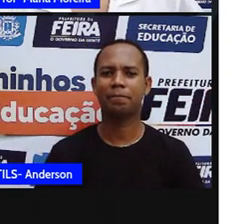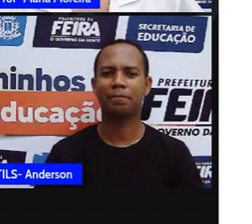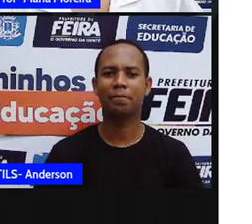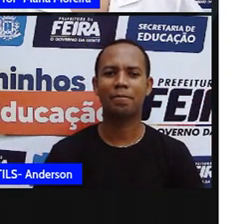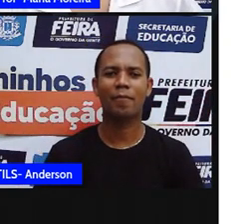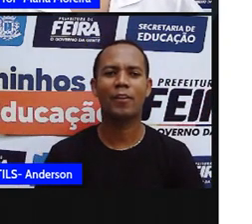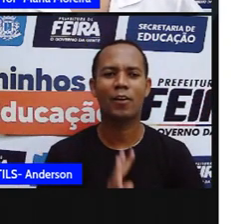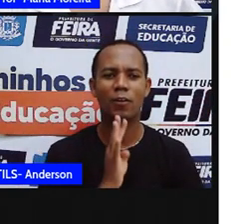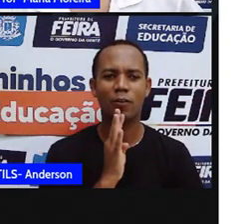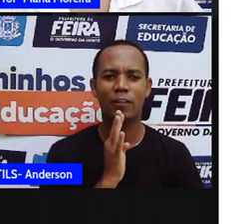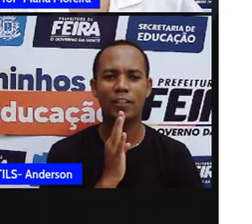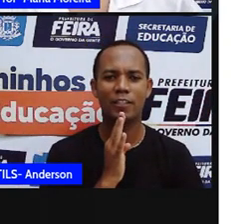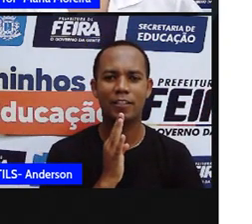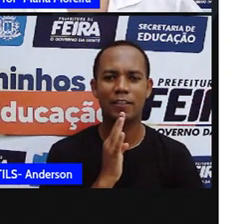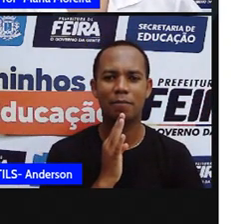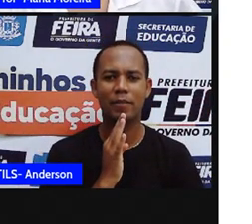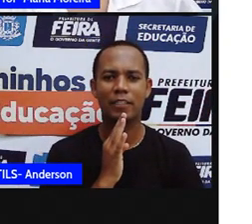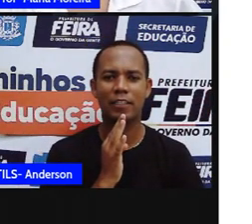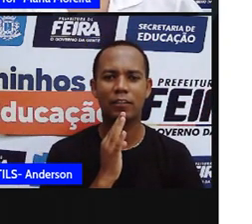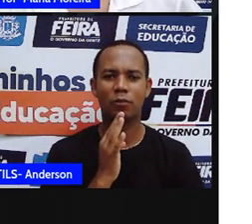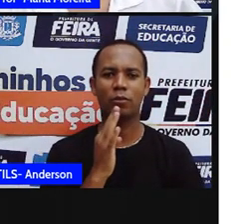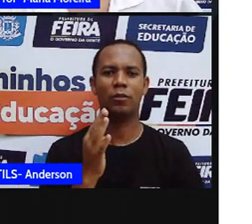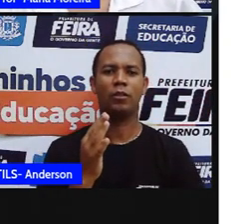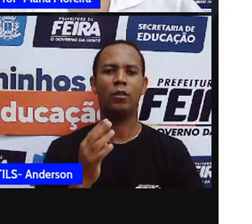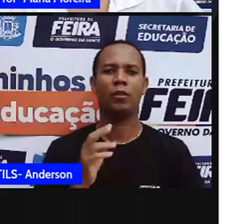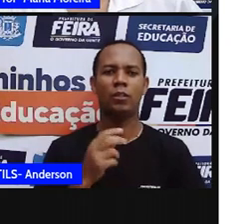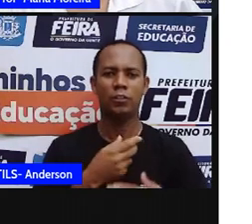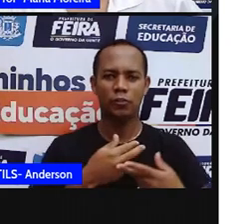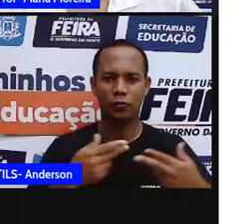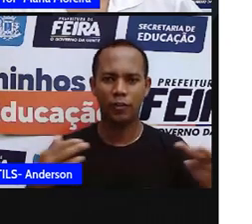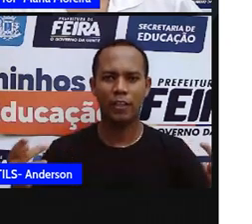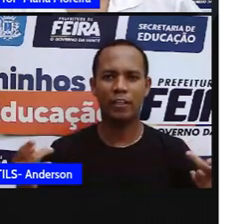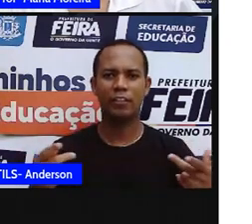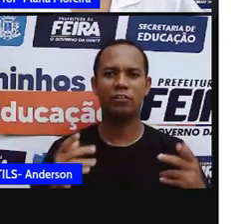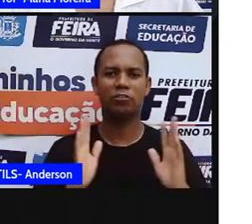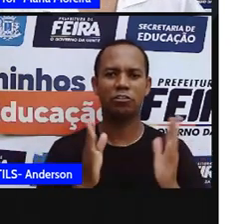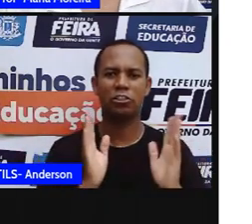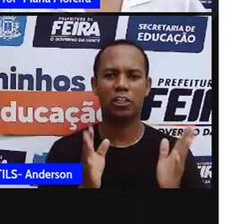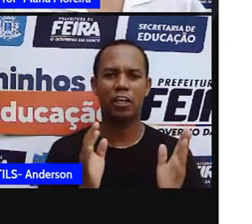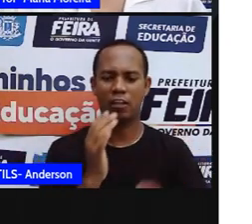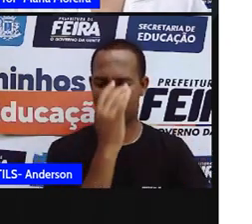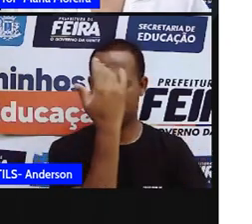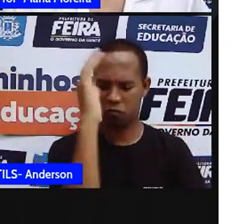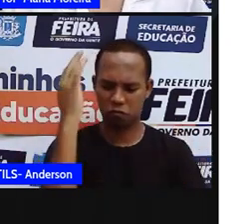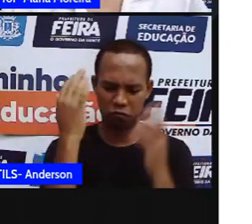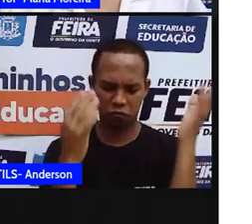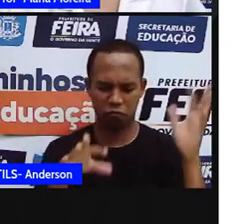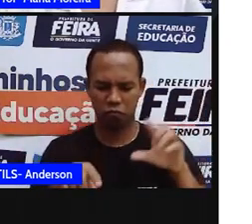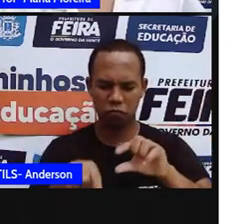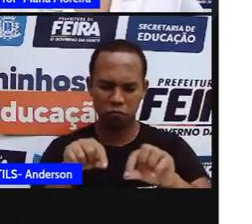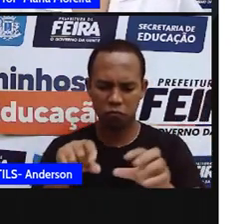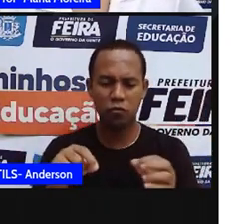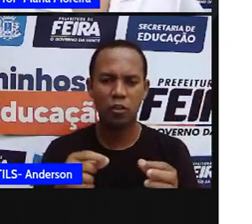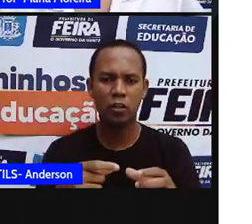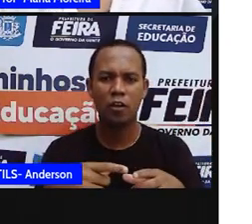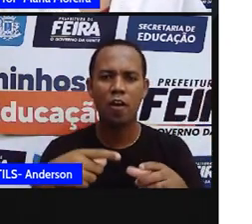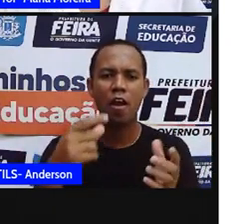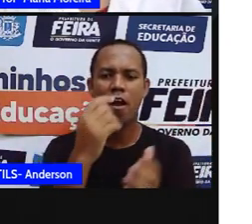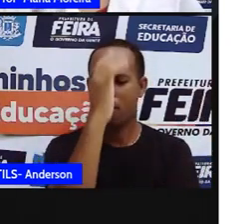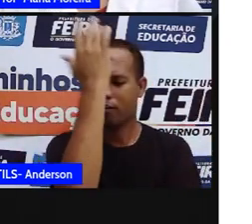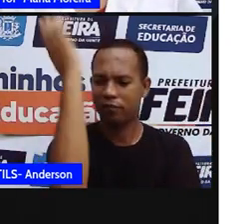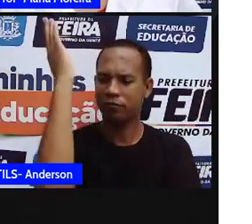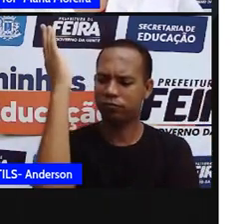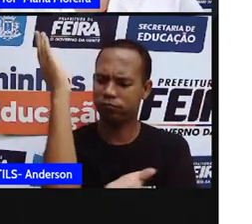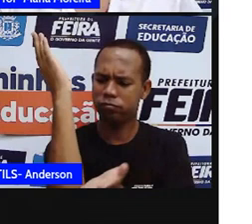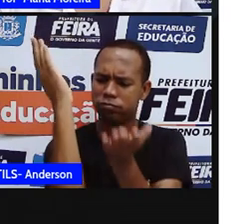O conhecimento produzido pelas comunidades indígenas acerca de ervas medicinais. O que que são ervas medicinais?